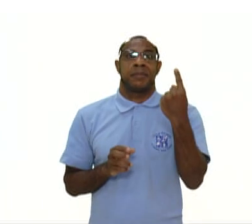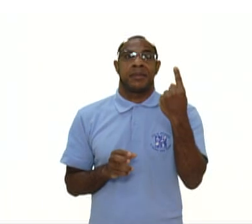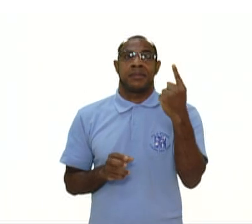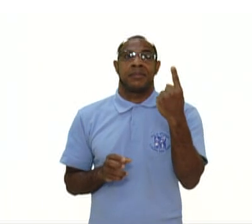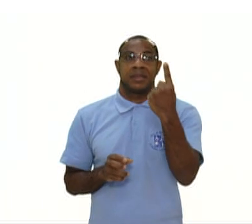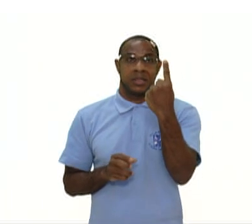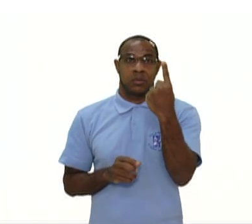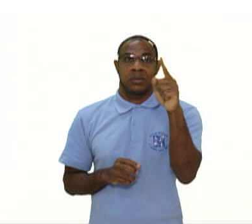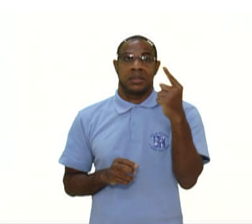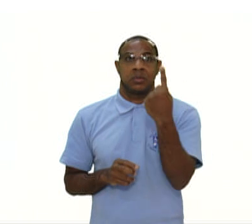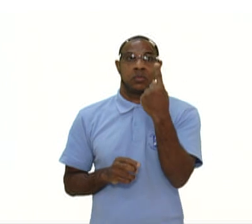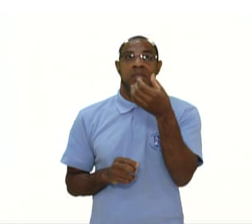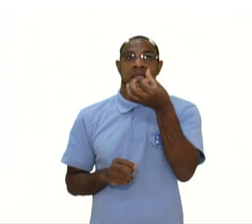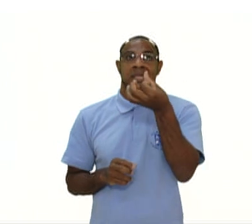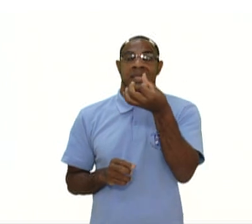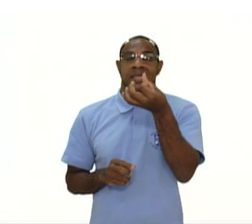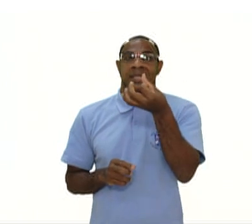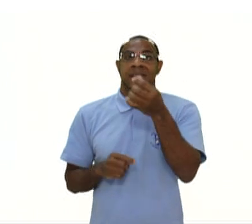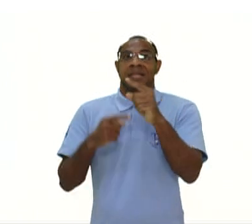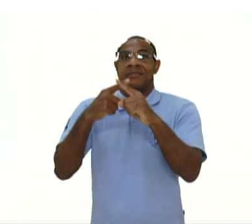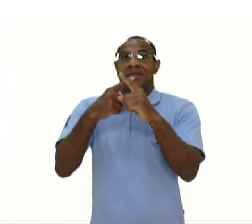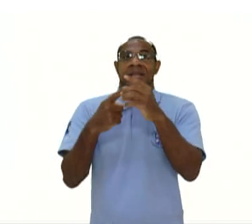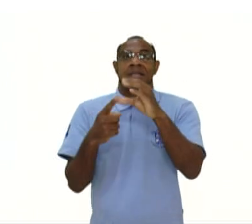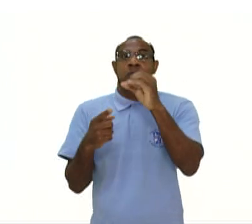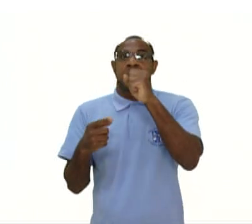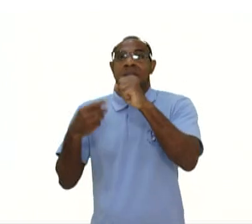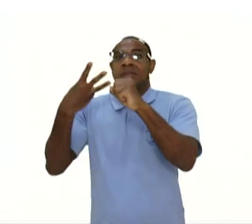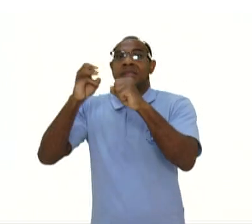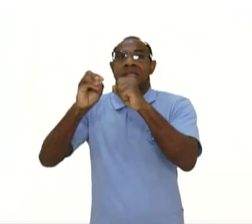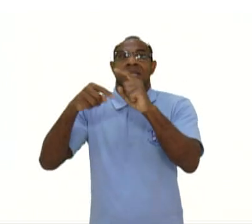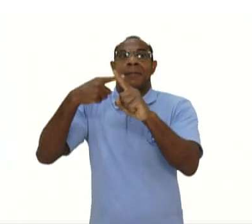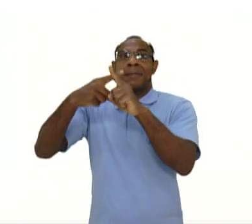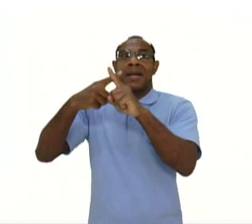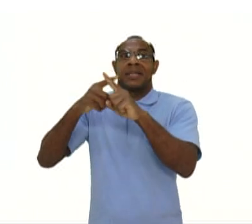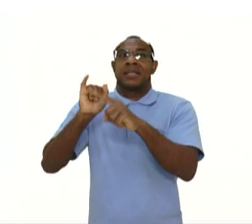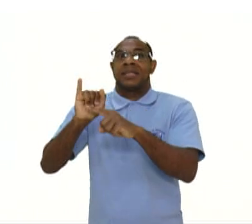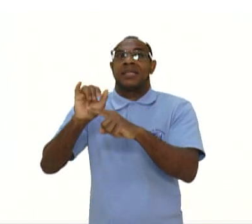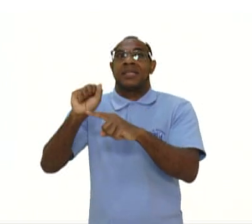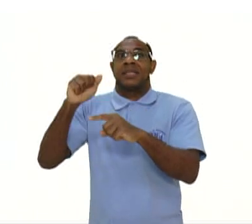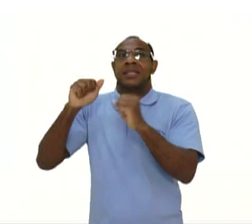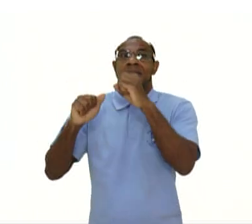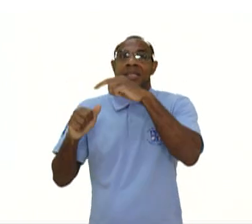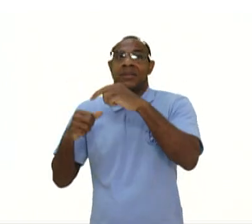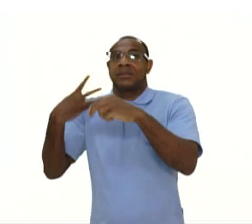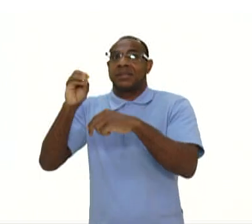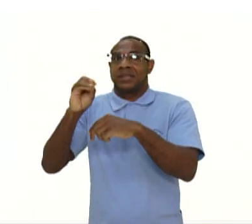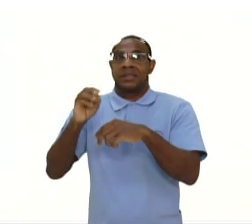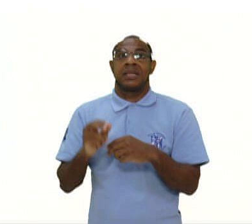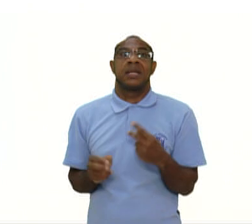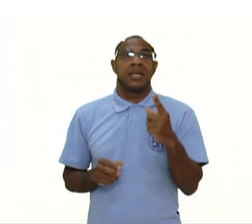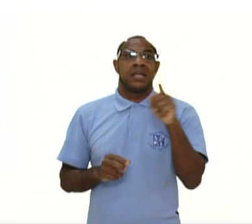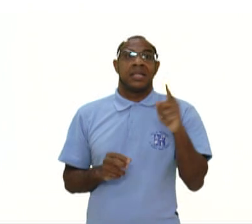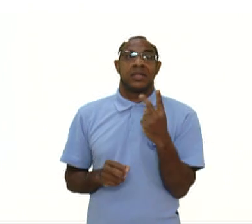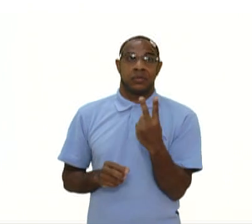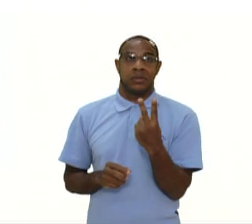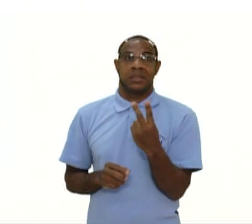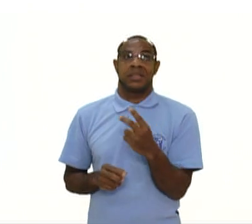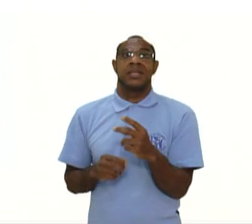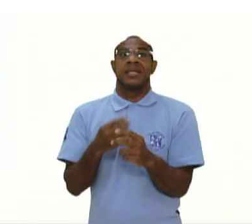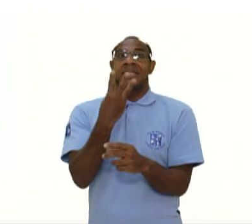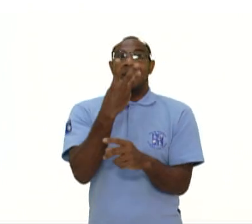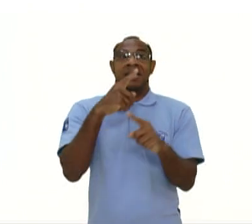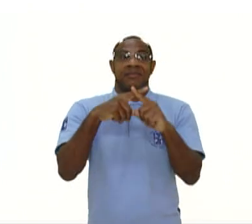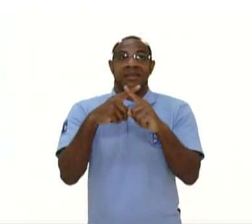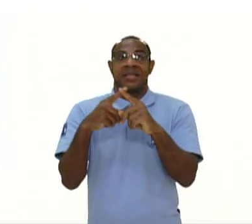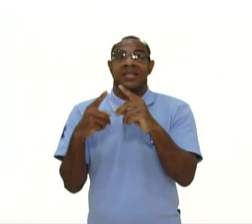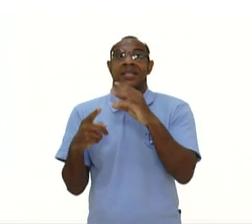complexo, Z1, ele é 6 vezes cosseno de 30 graus mais i seno de 30 graus. O Z2, 3 vezes cosseno de